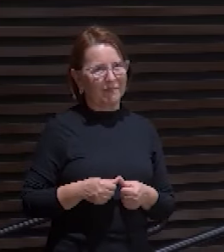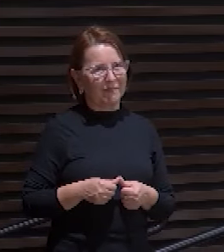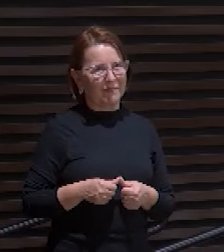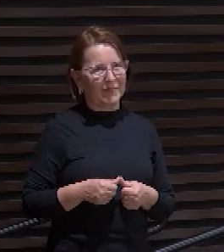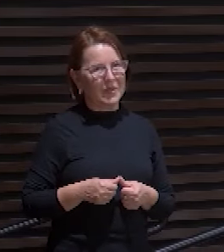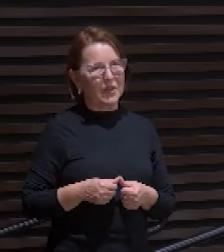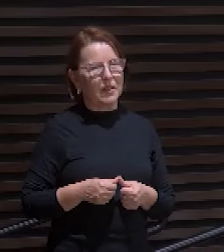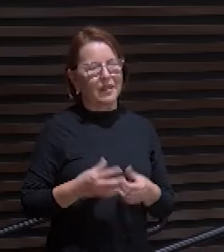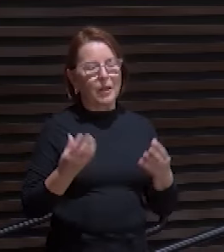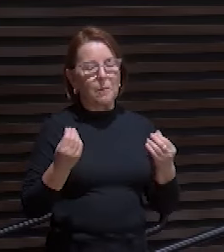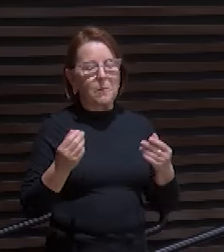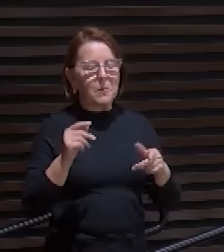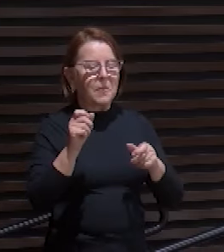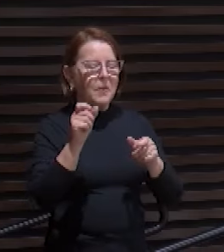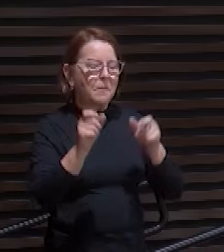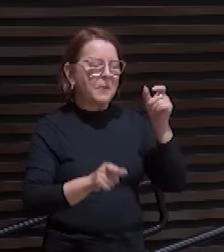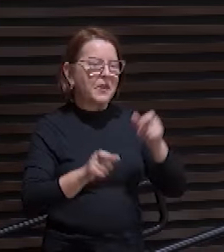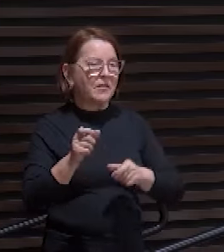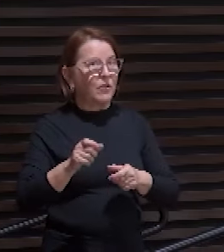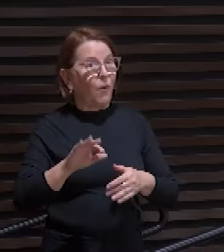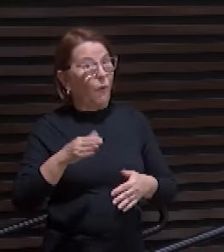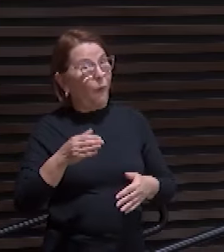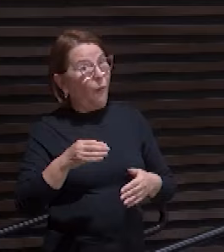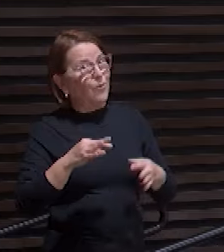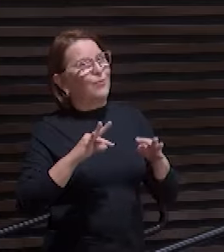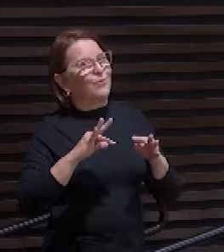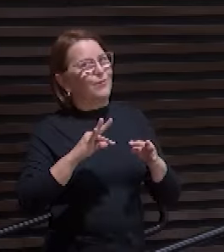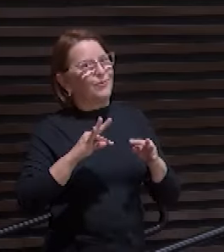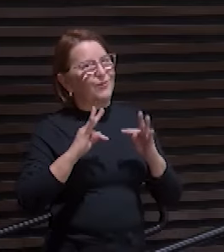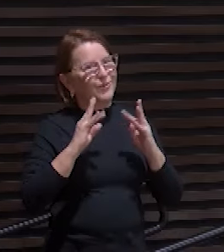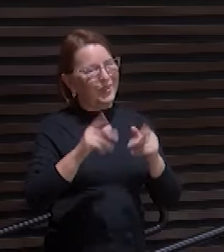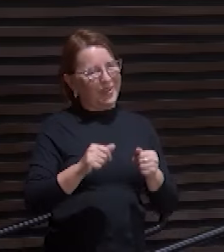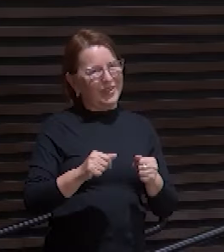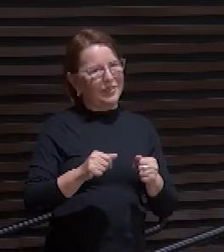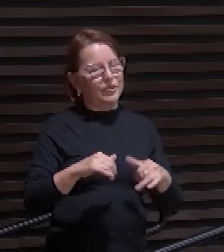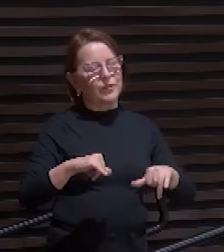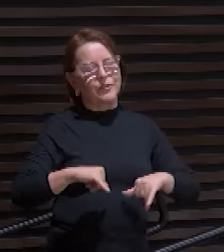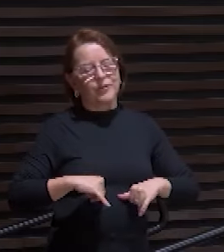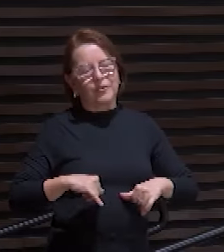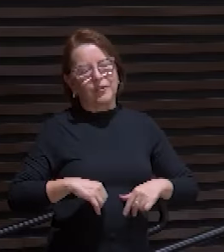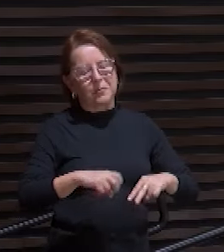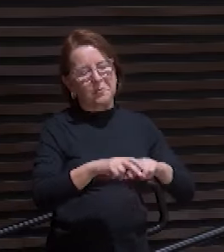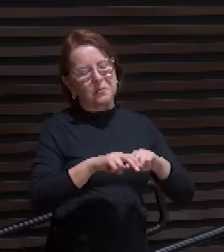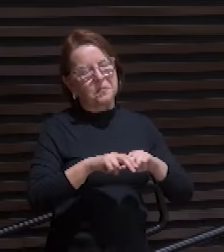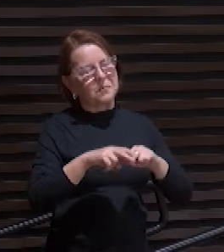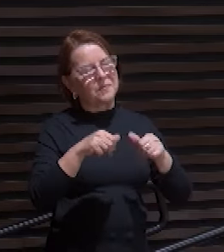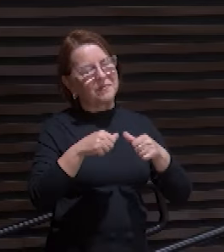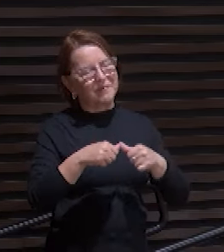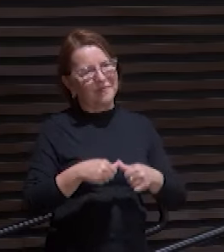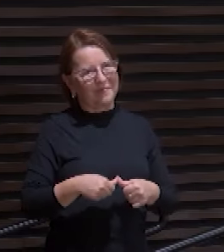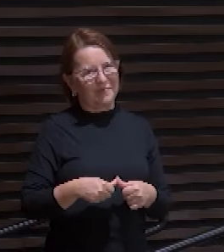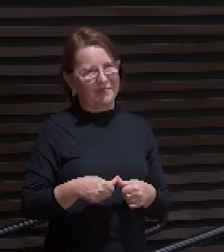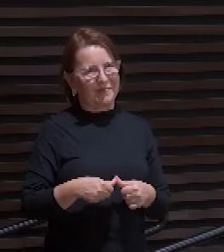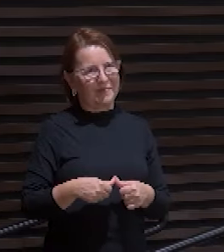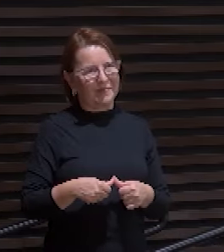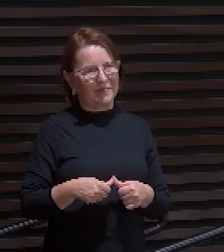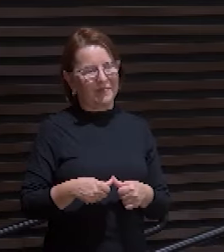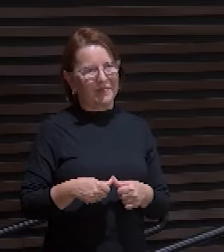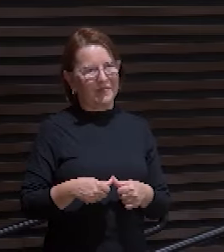Muitas pessoas, se não todas as pessoas, sofrem com isso. E o